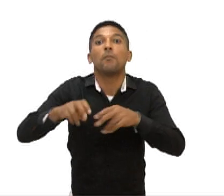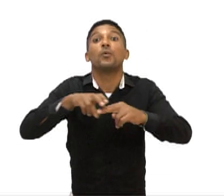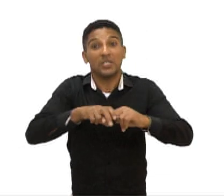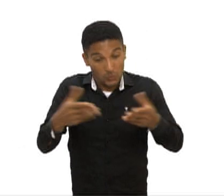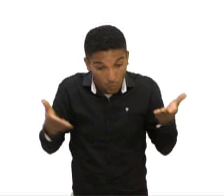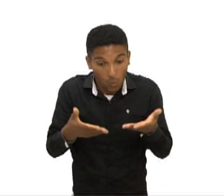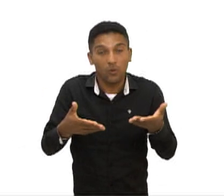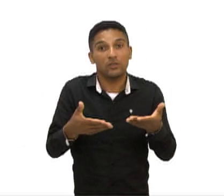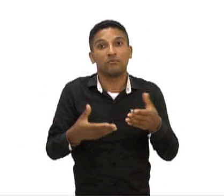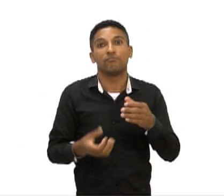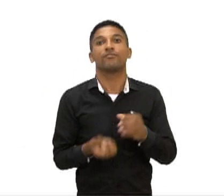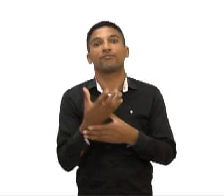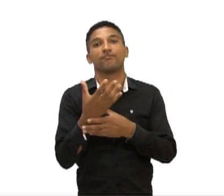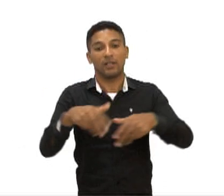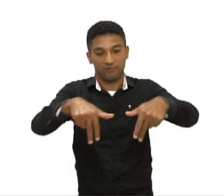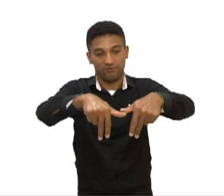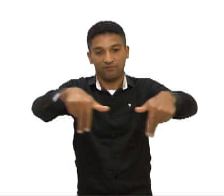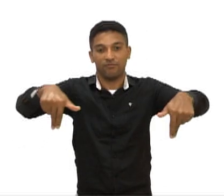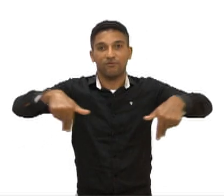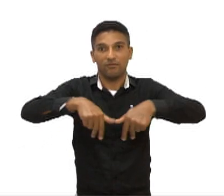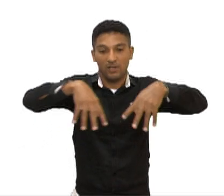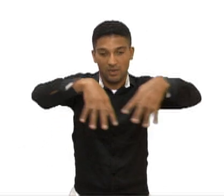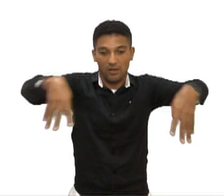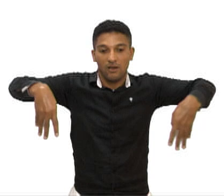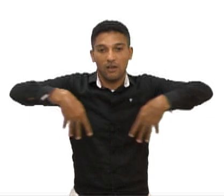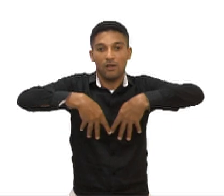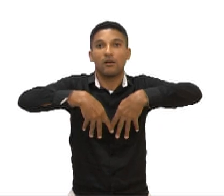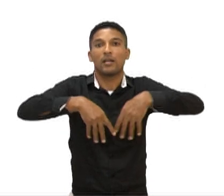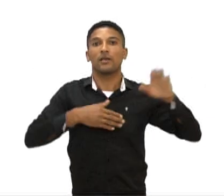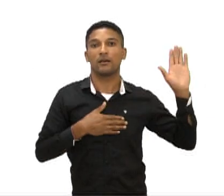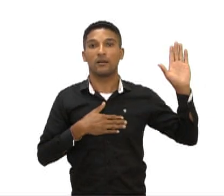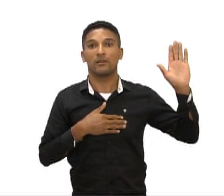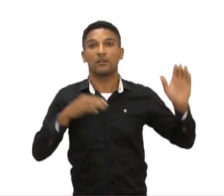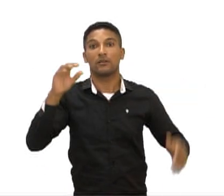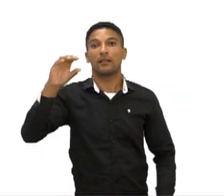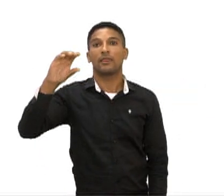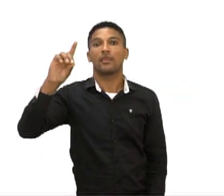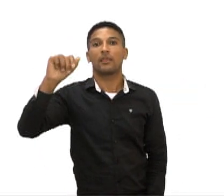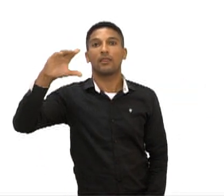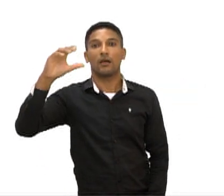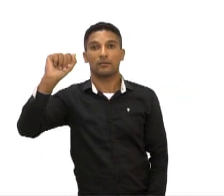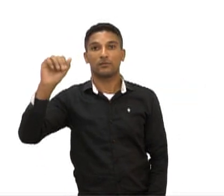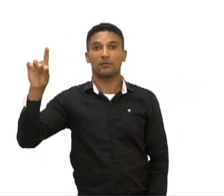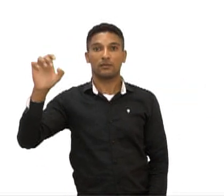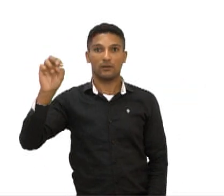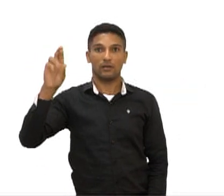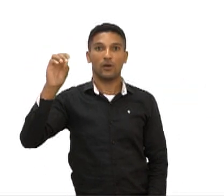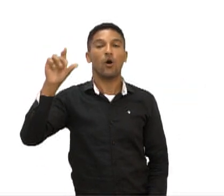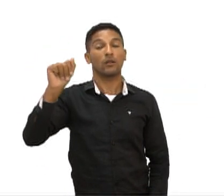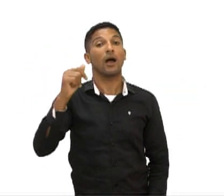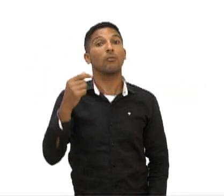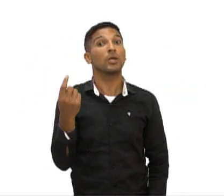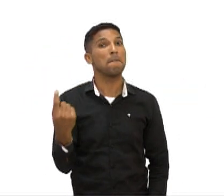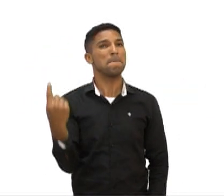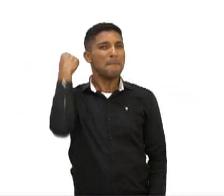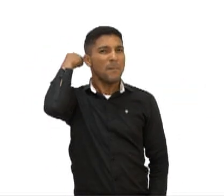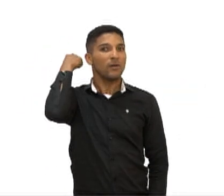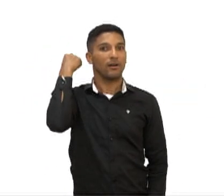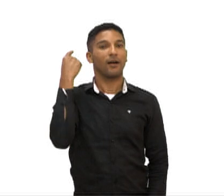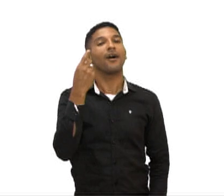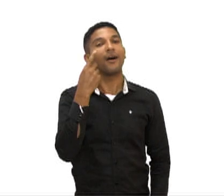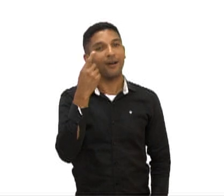Agradeciam e conseguiam na pesca, na colheita, na busca de alimentos, entoavam cantos de guerra, cantos fúnebres e